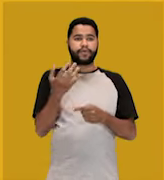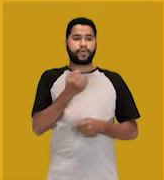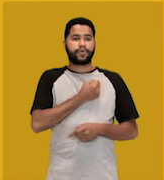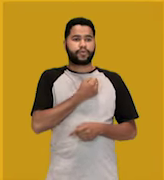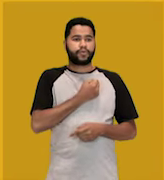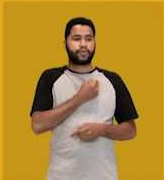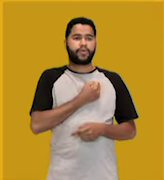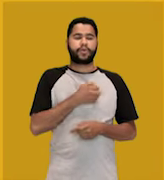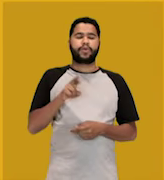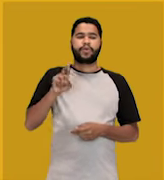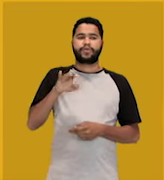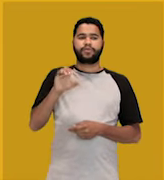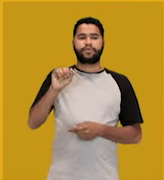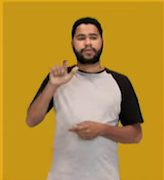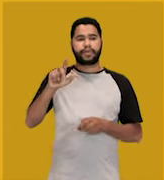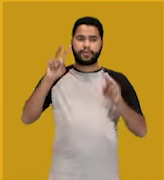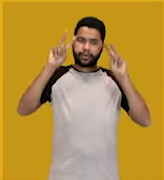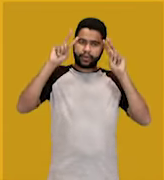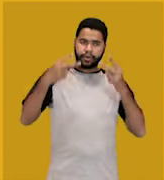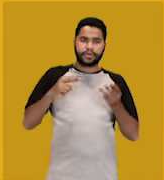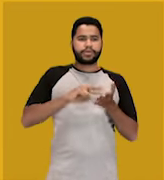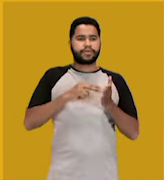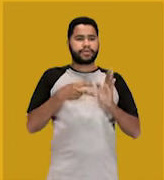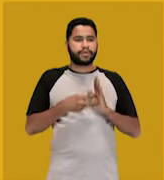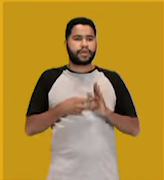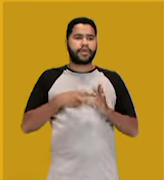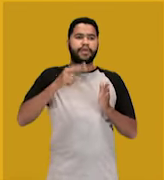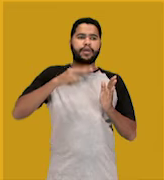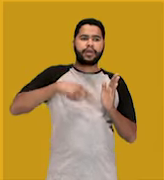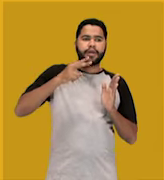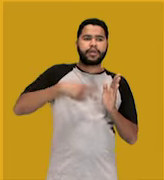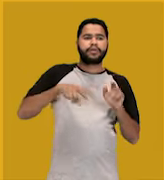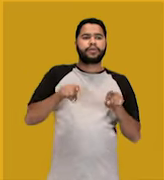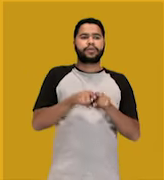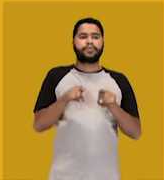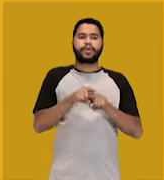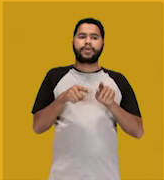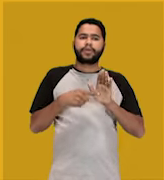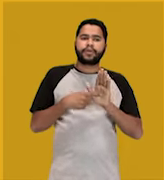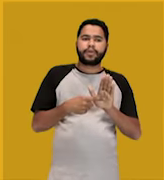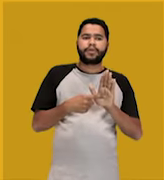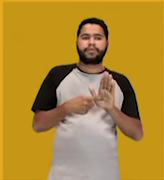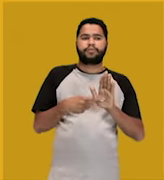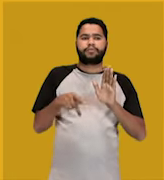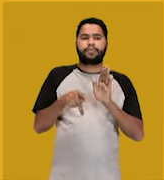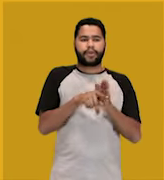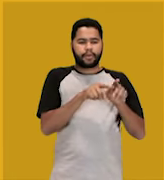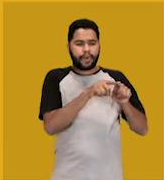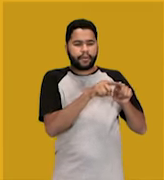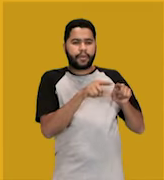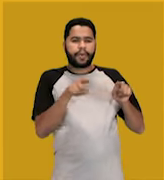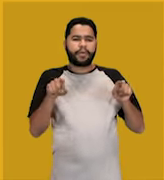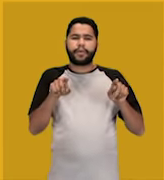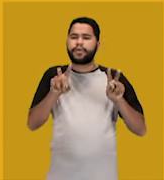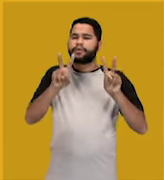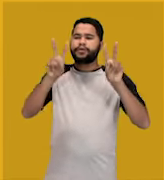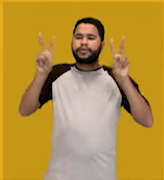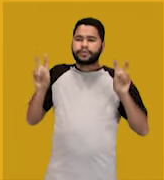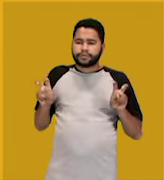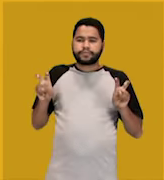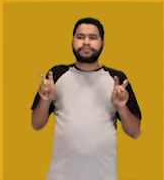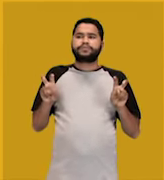números racionais, reconhecimento, significado, leitura e representações na reta, tá? Esse assunto,